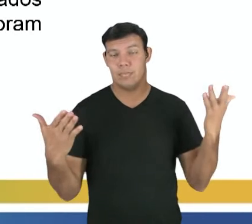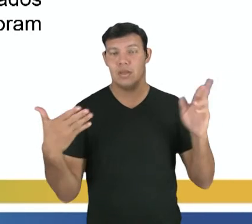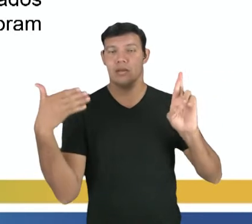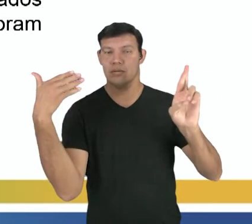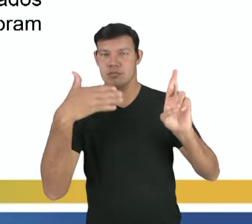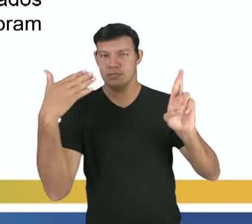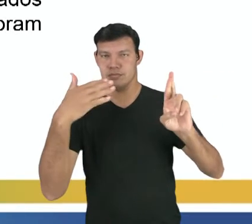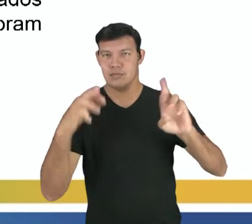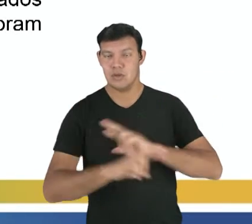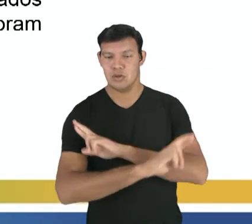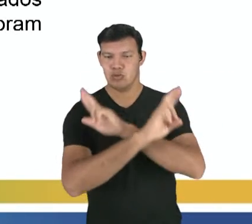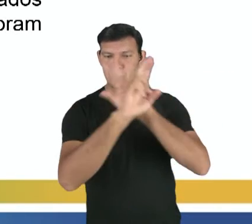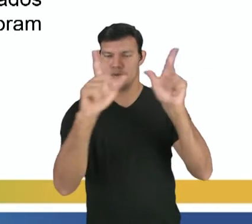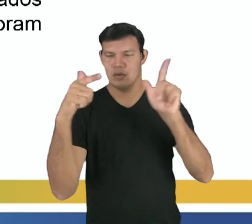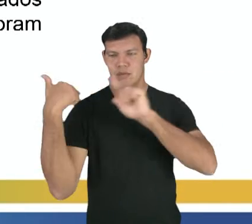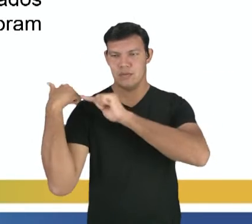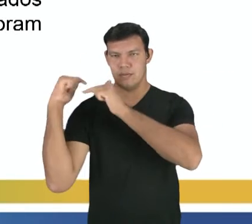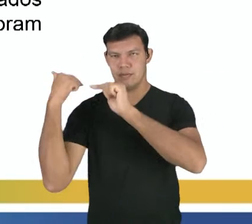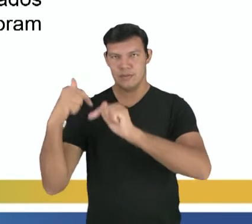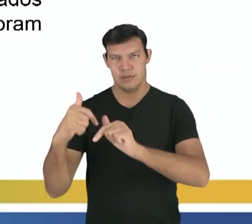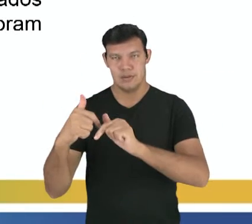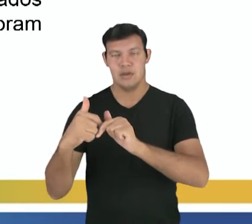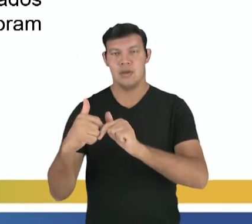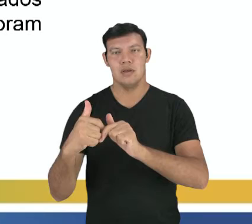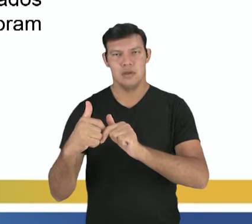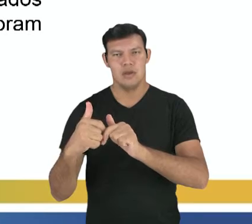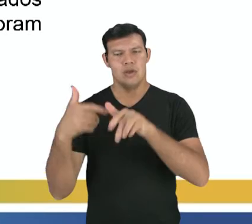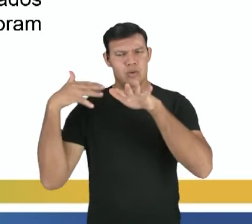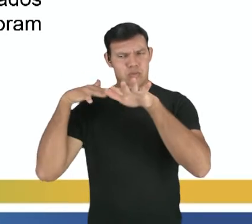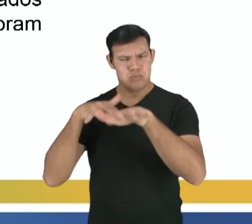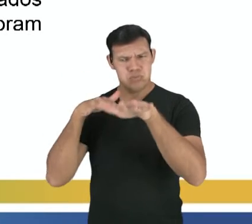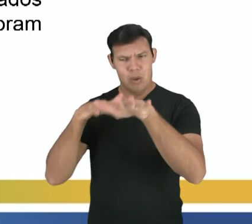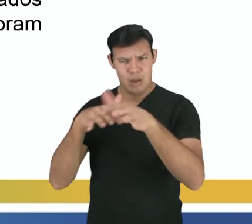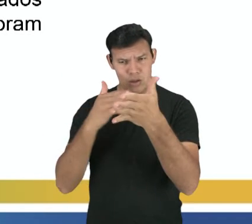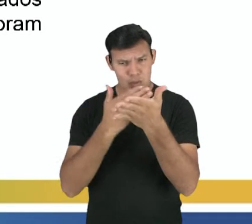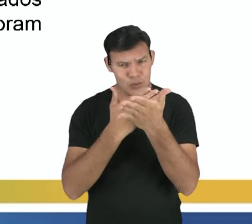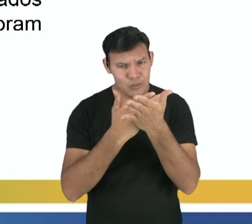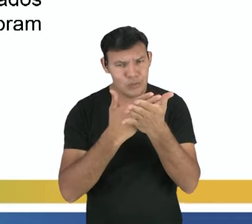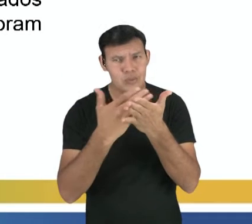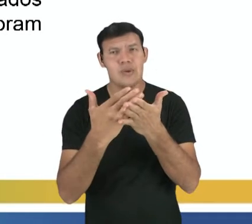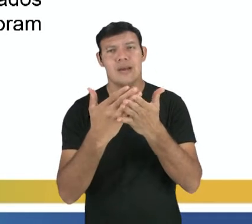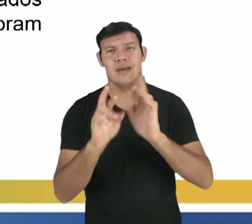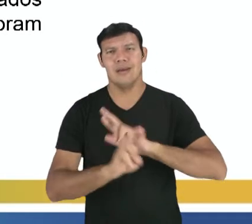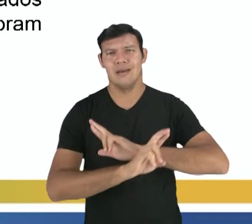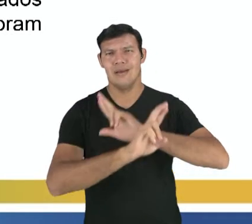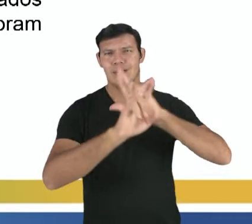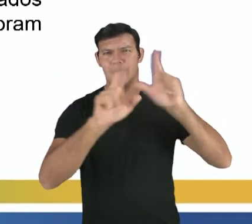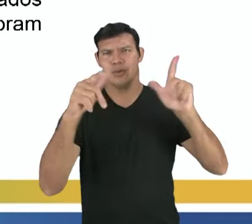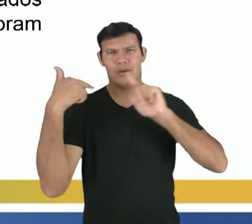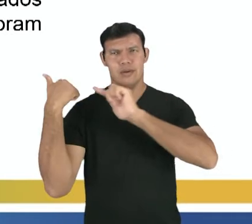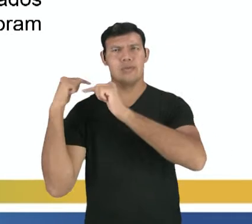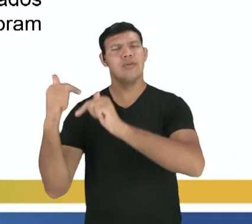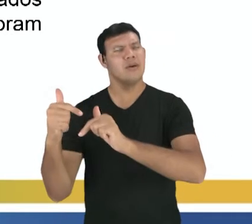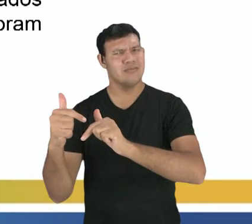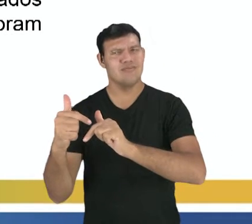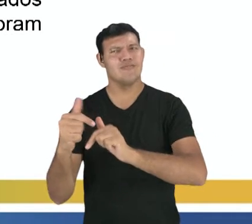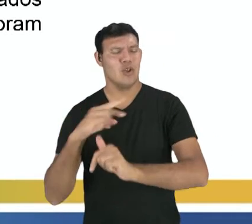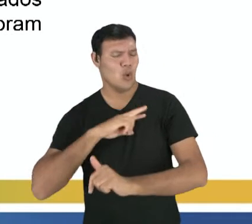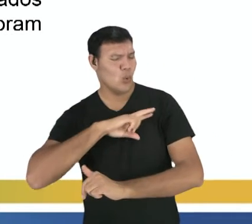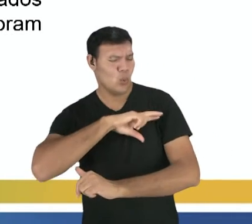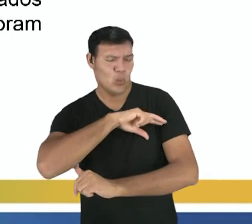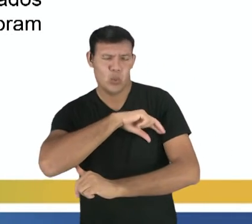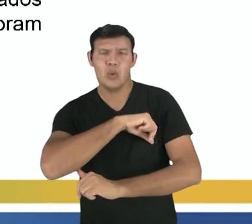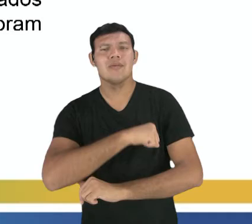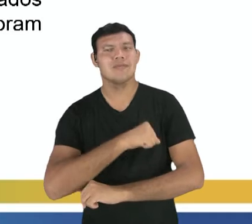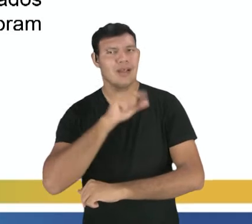à oposição ao clássico, no início, todos os movimentos em oposição ao clássico eram considerados